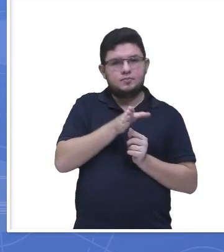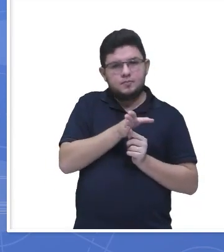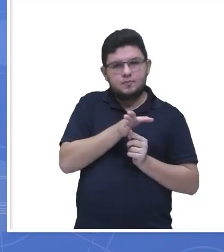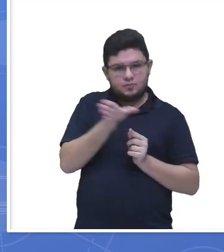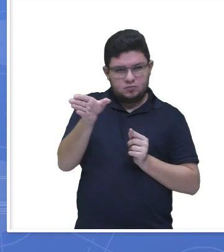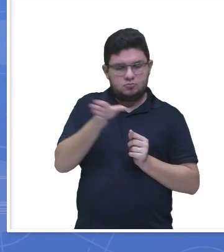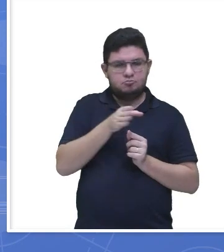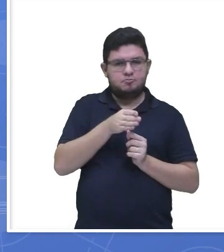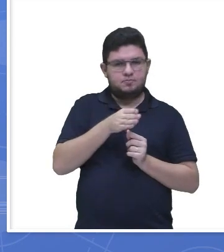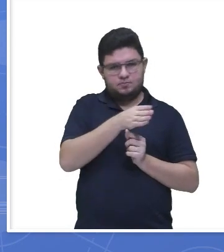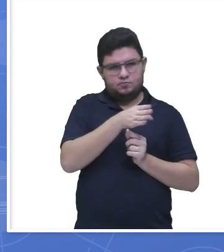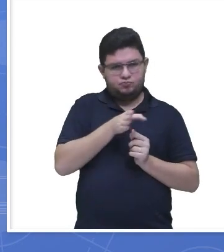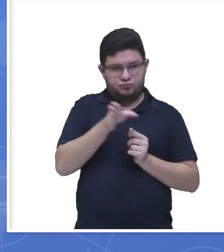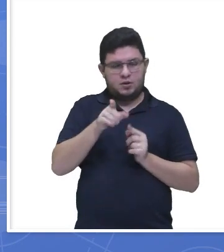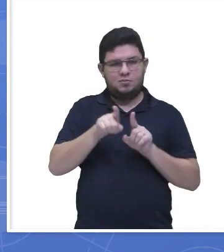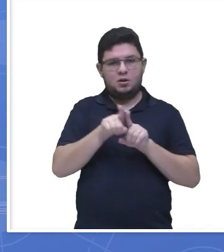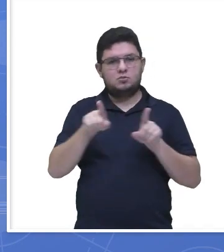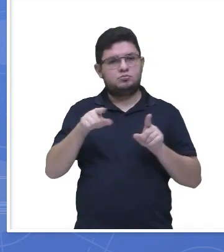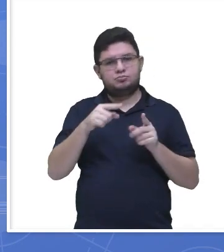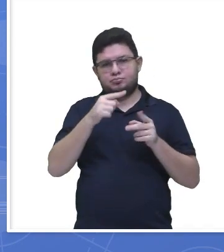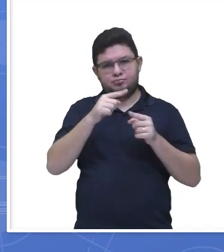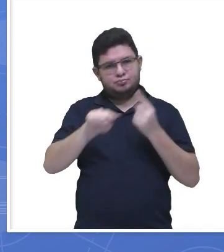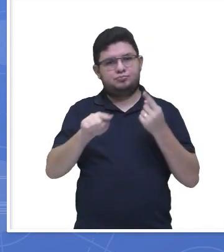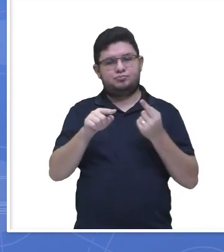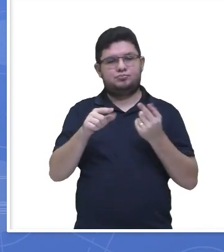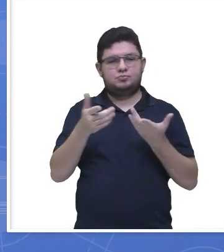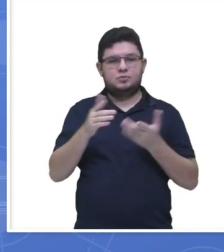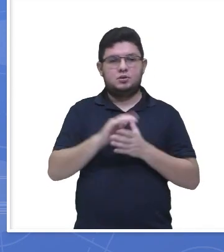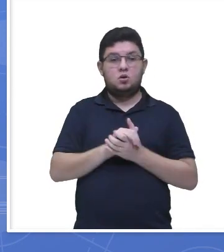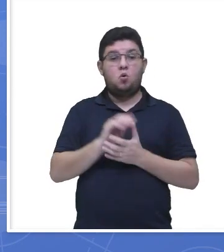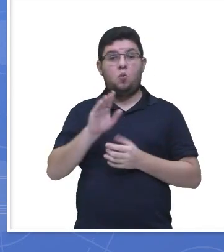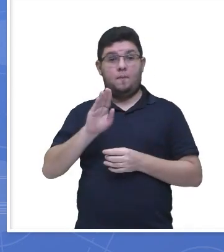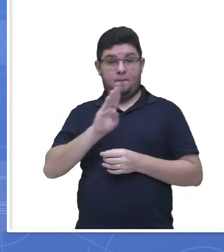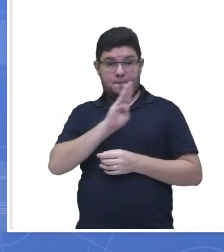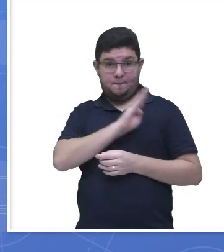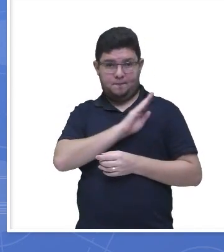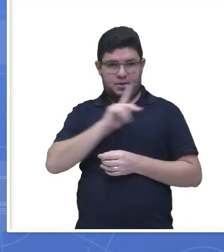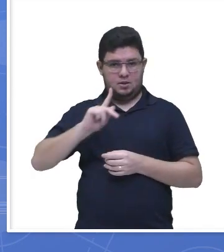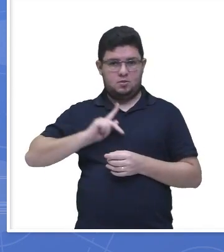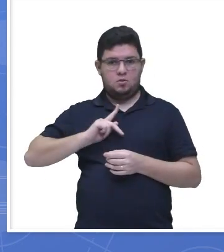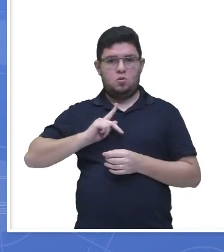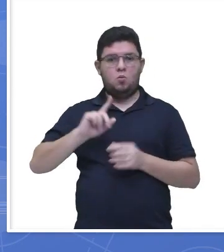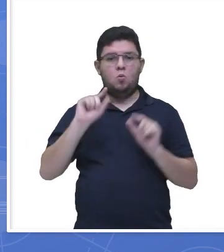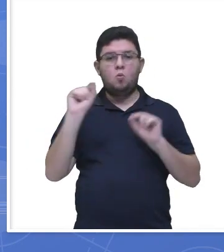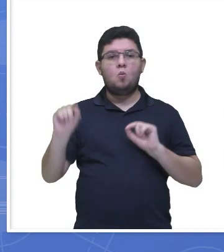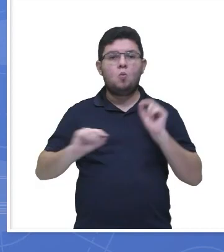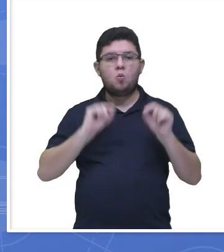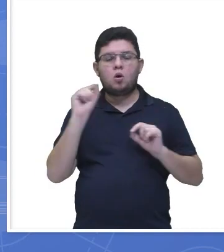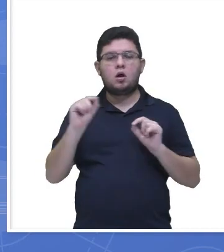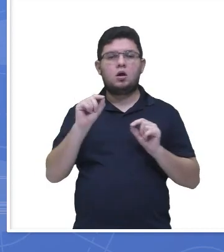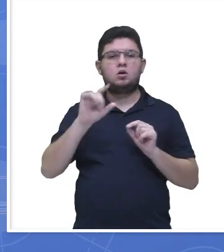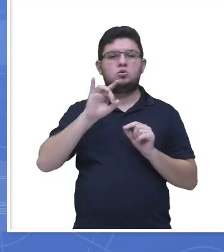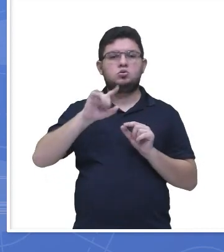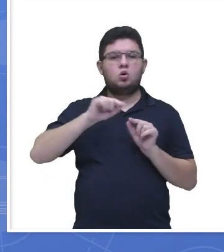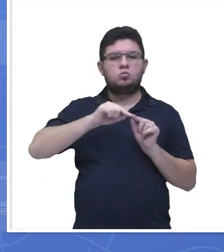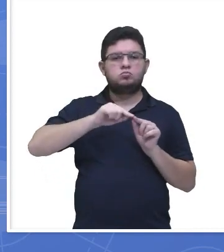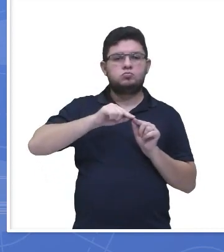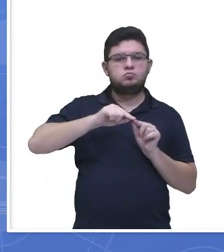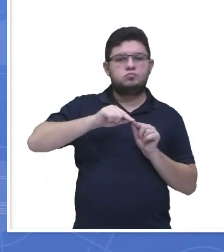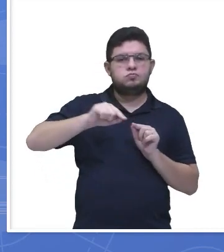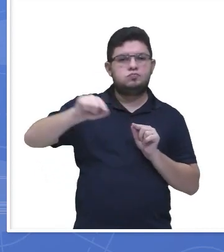estamos querendo ver aí, né? O bispo, ele anda só em diagonal, não é isso? Ele